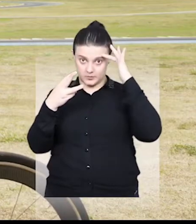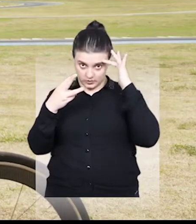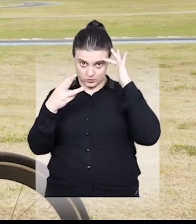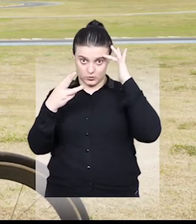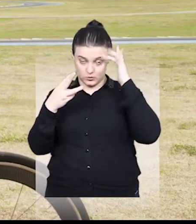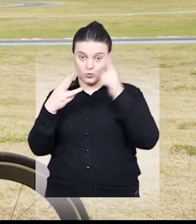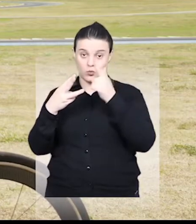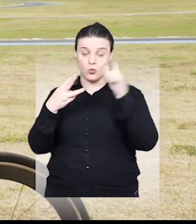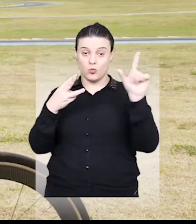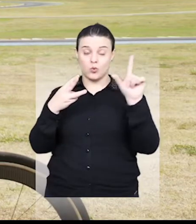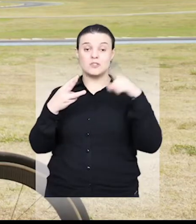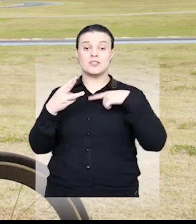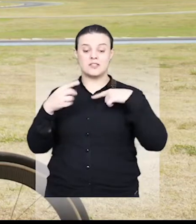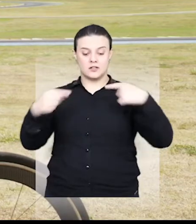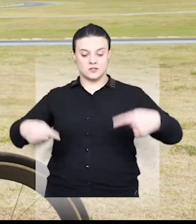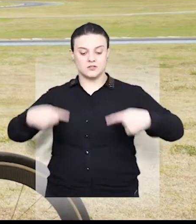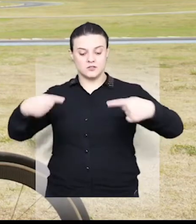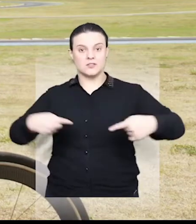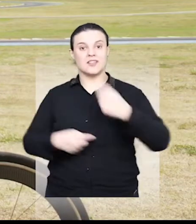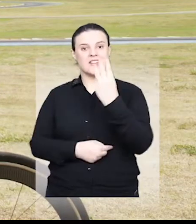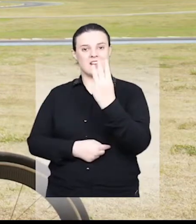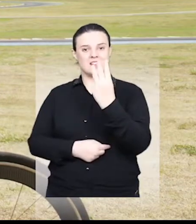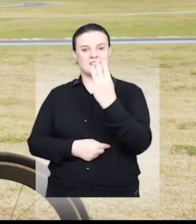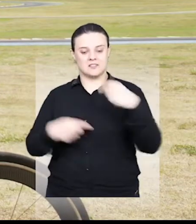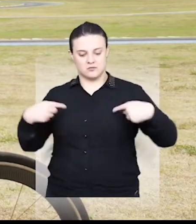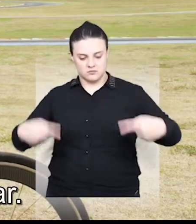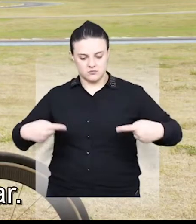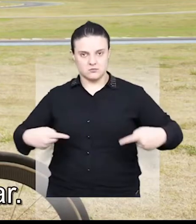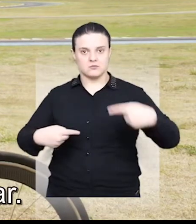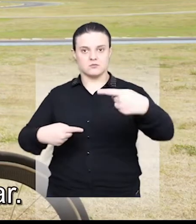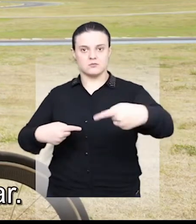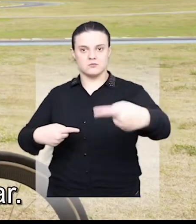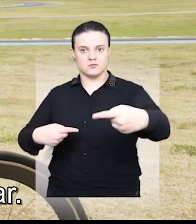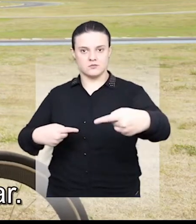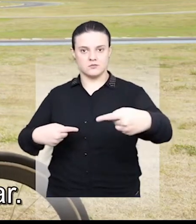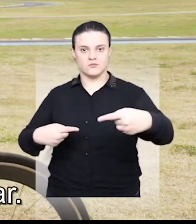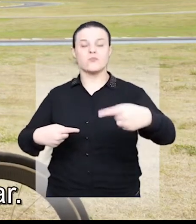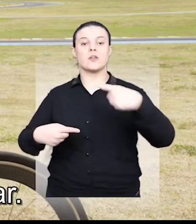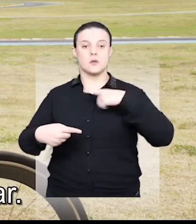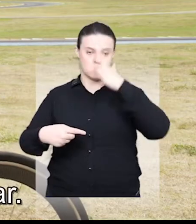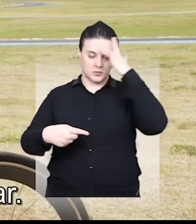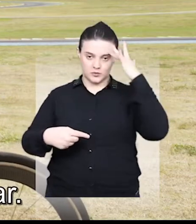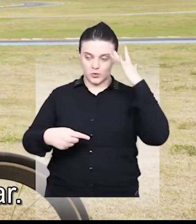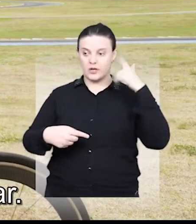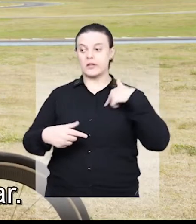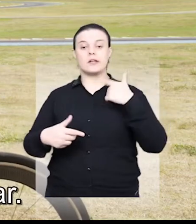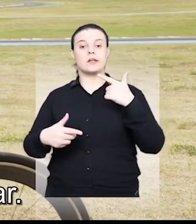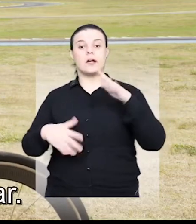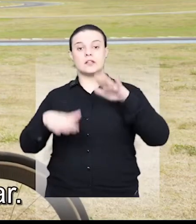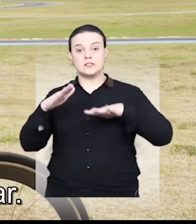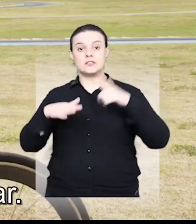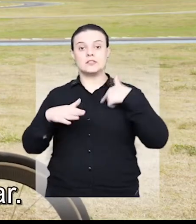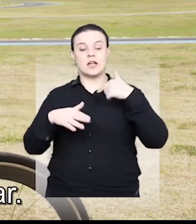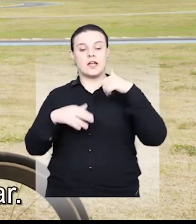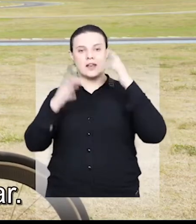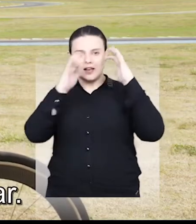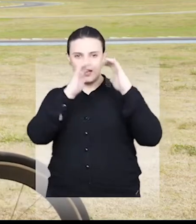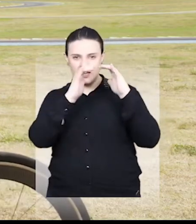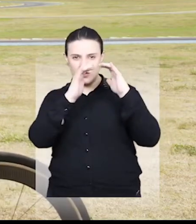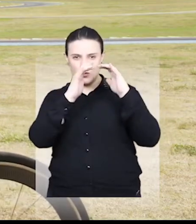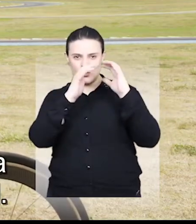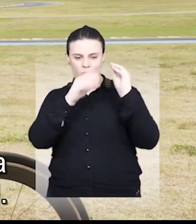aquelas... Ainda tem a do triciclo também, que geralmente é a pessoa que tem algum problema